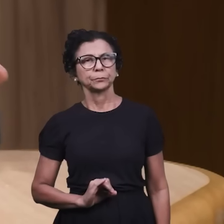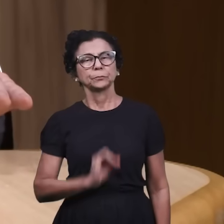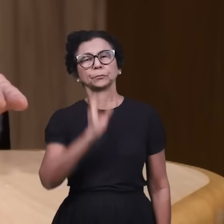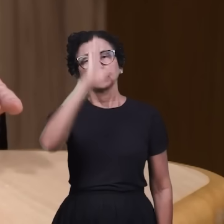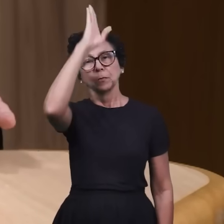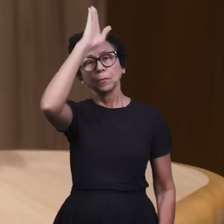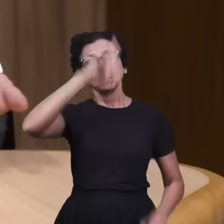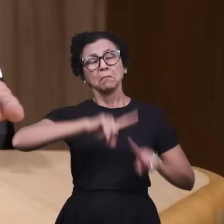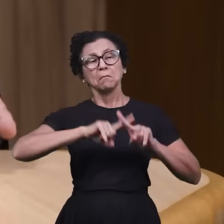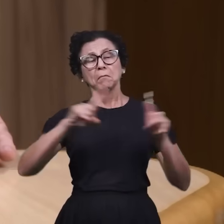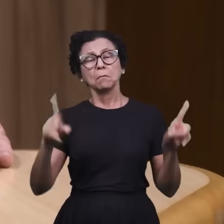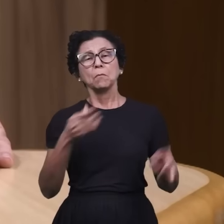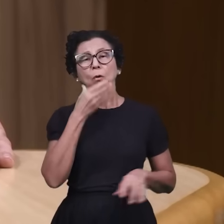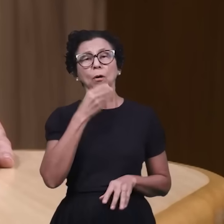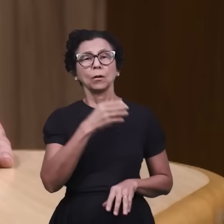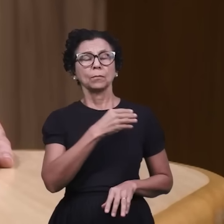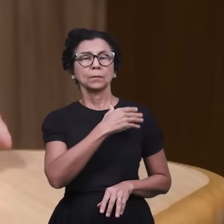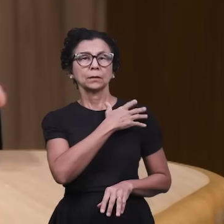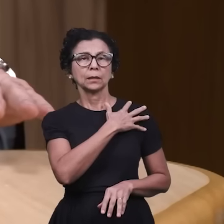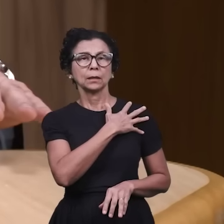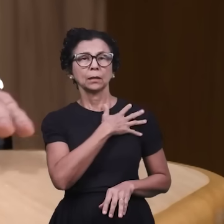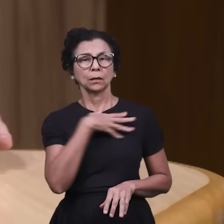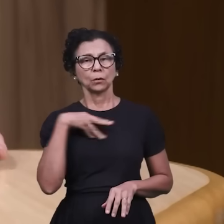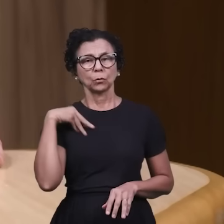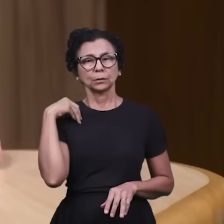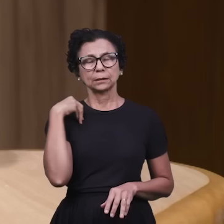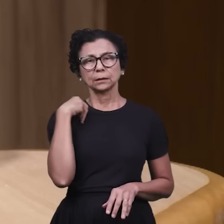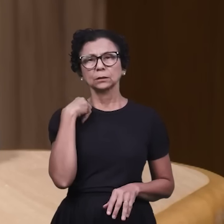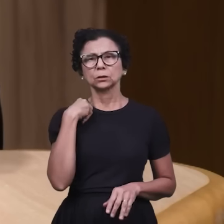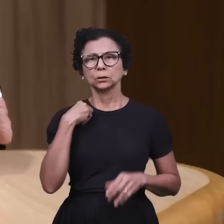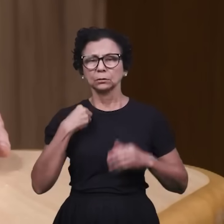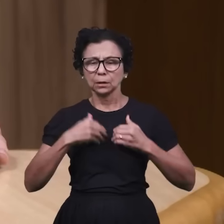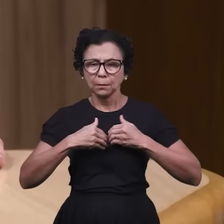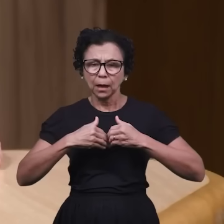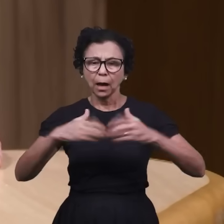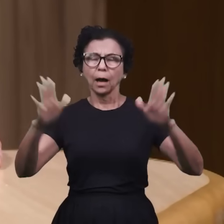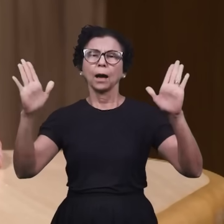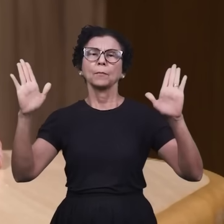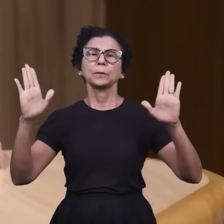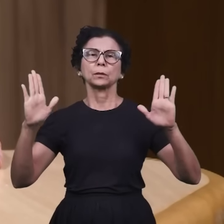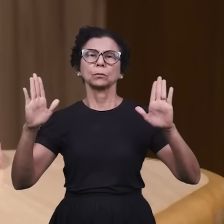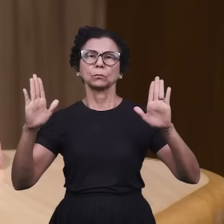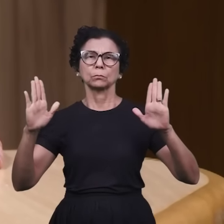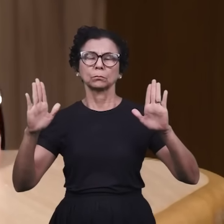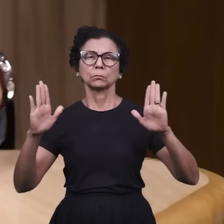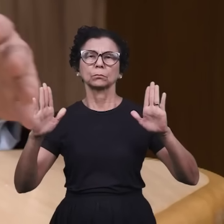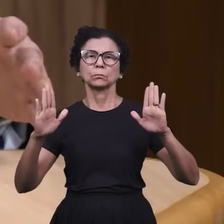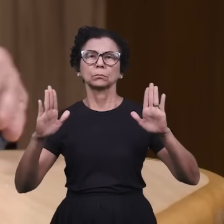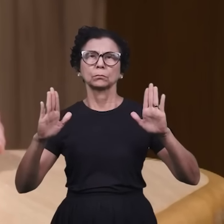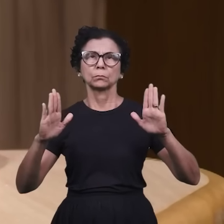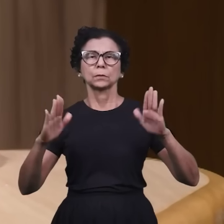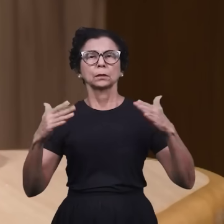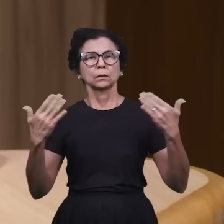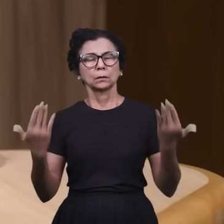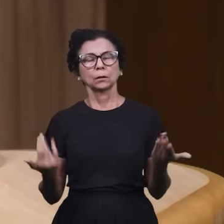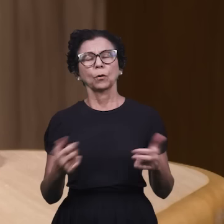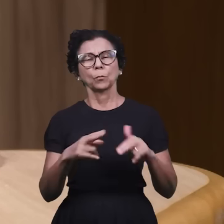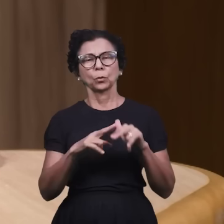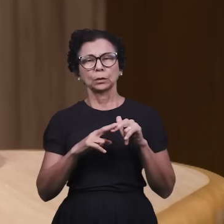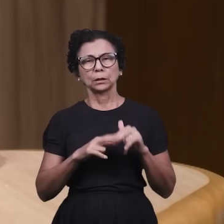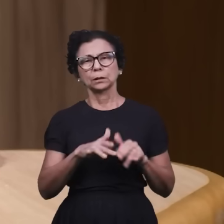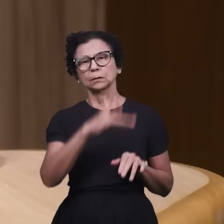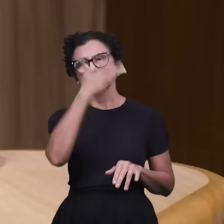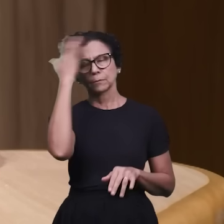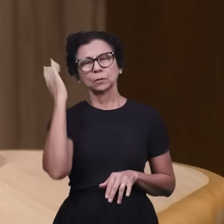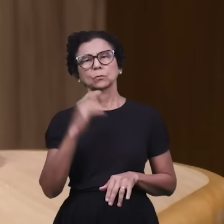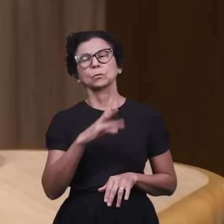Mas Constantino deu o pontapé inicial, né? Ele iniciou essa questão, por isso que ele é muito comentado,